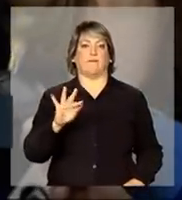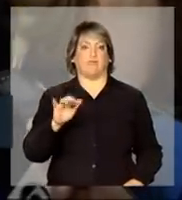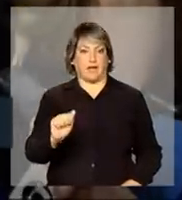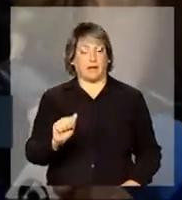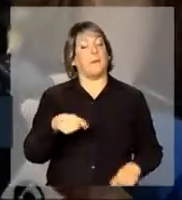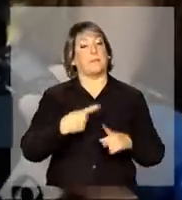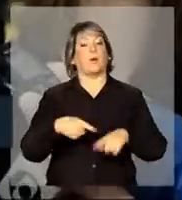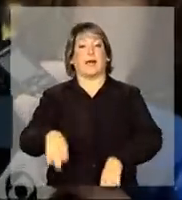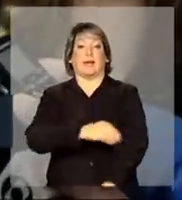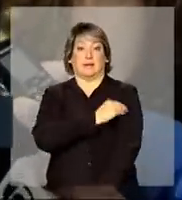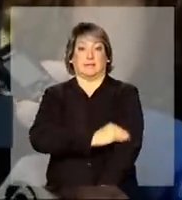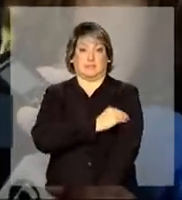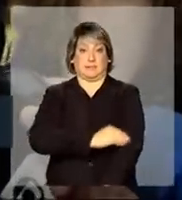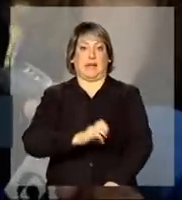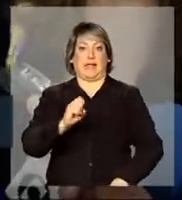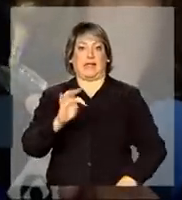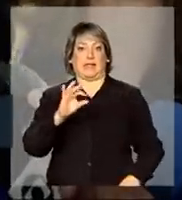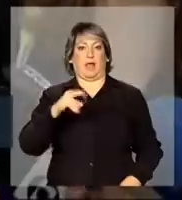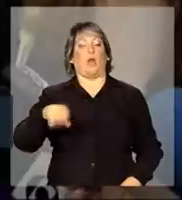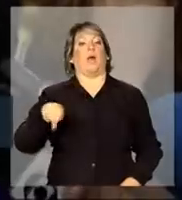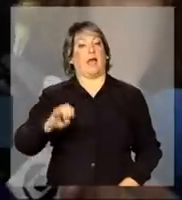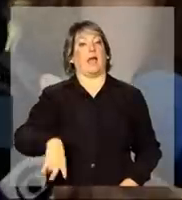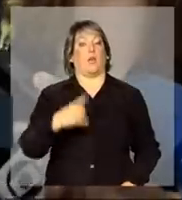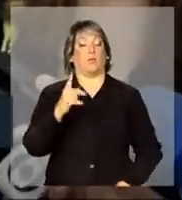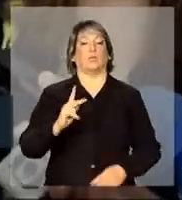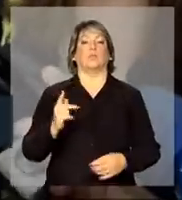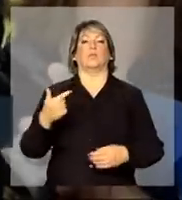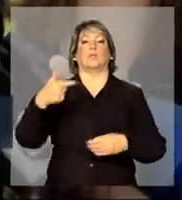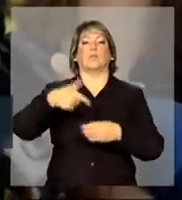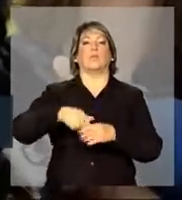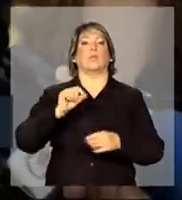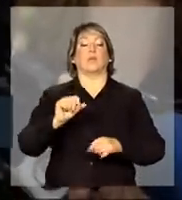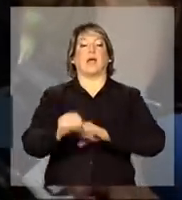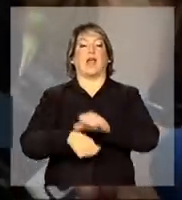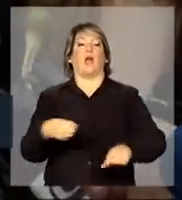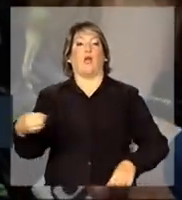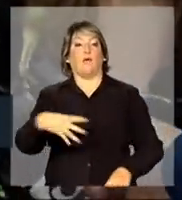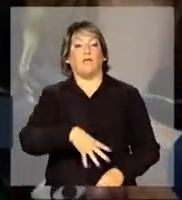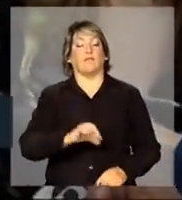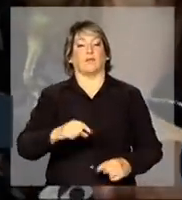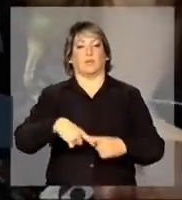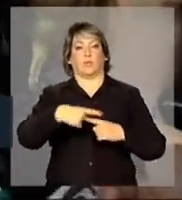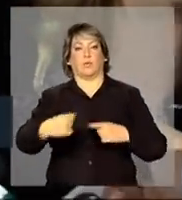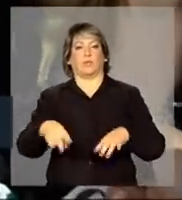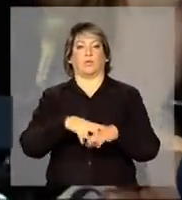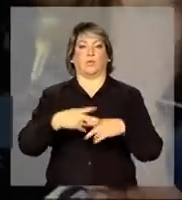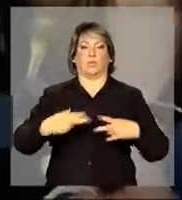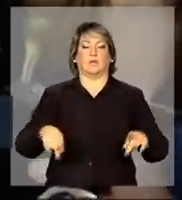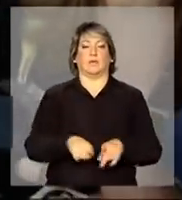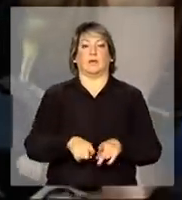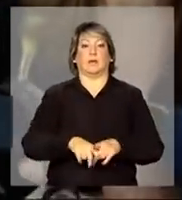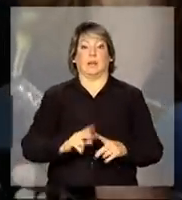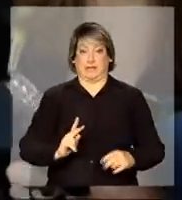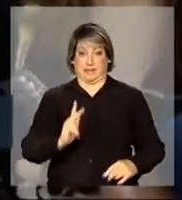etanol é um combustível renovável que todos aqueles derivados da gasolina